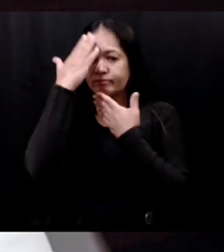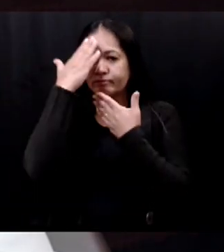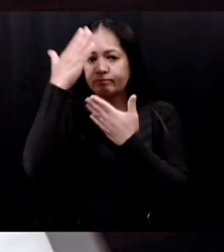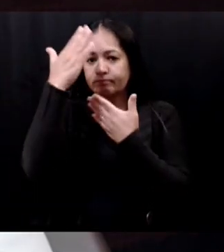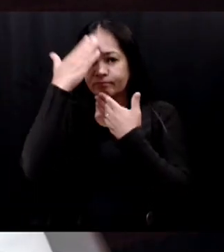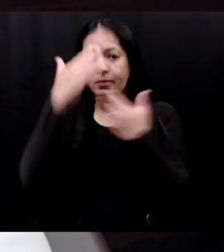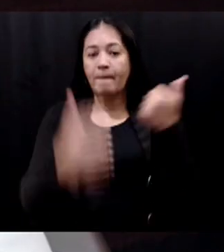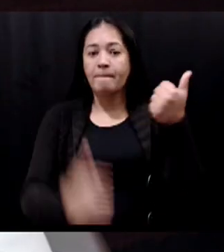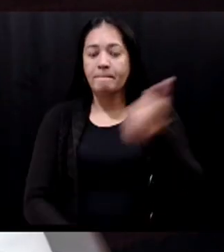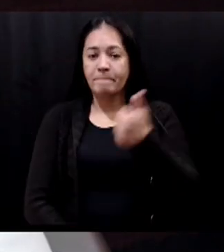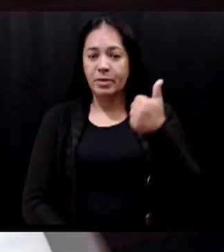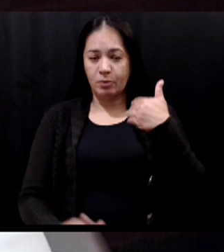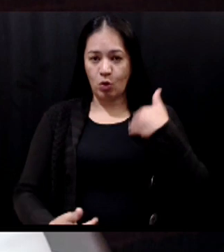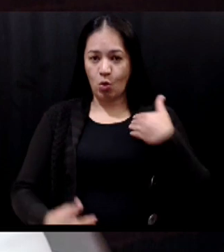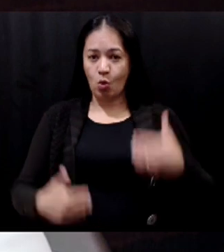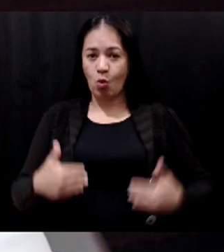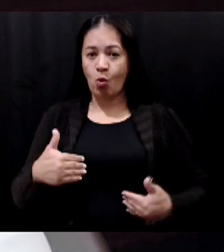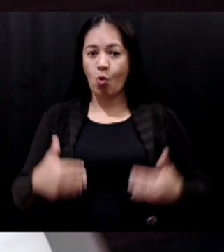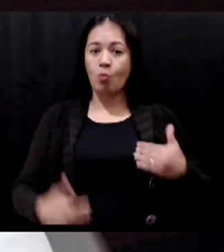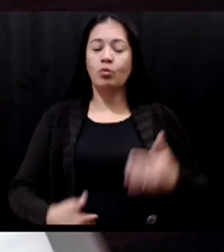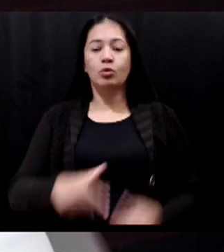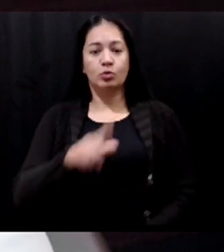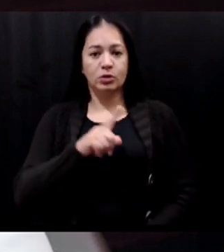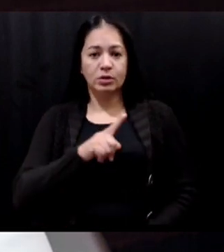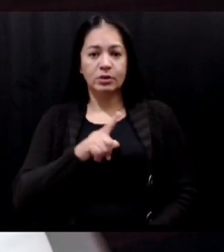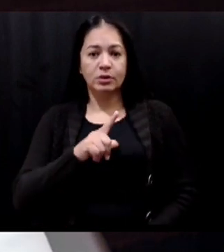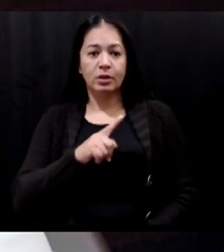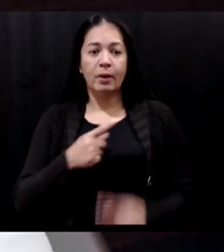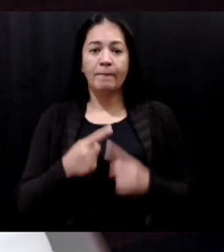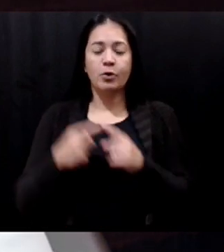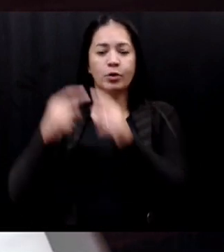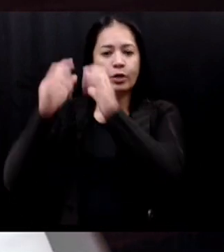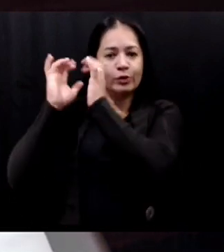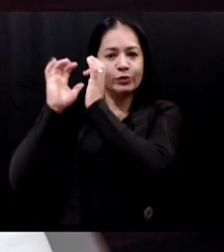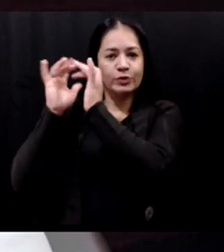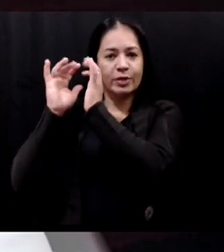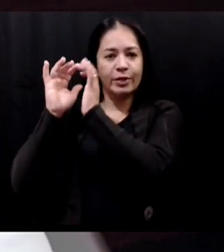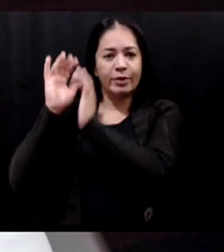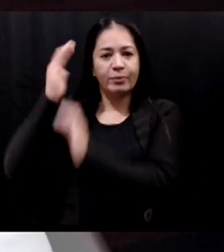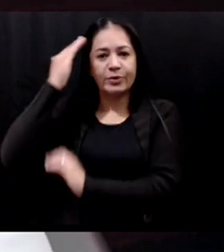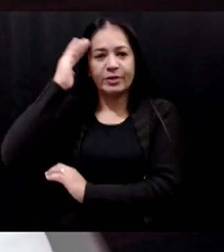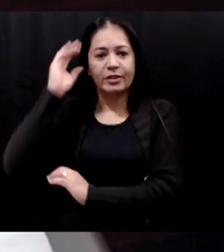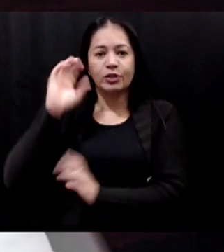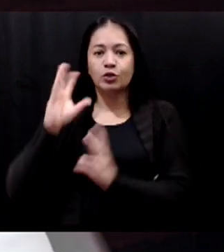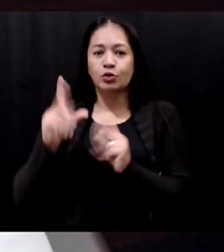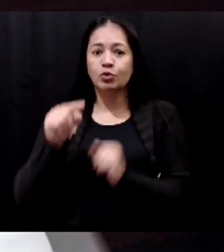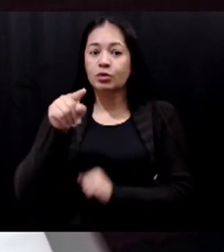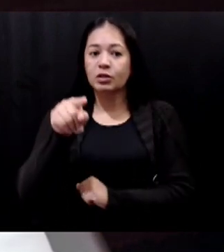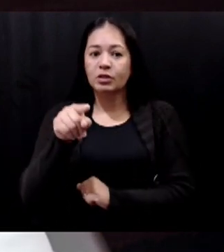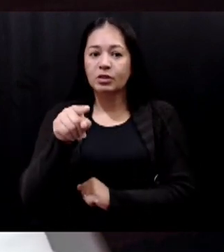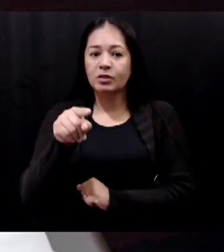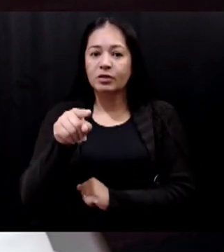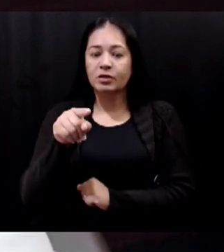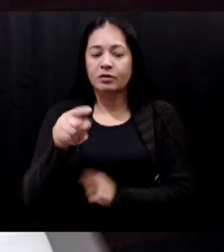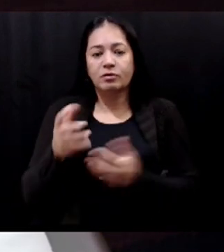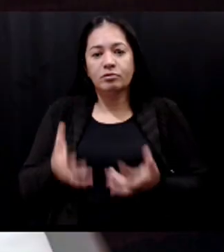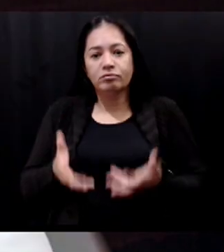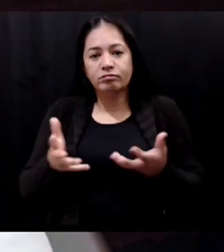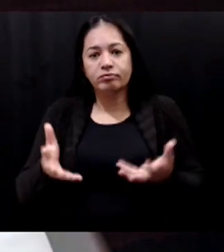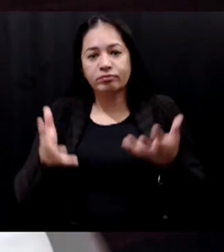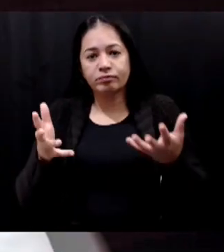tem, porque o nosso cérebro ele entende tudo aquilo que você está reforçando, né, de forma inconsciente.